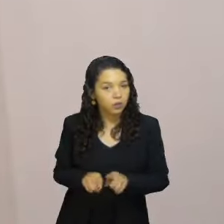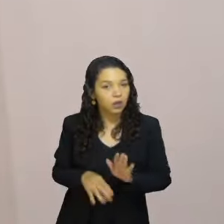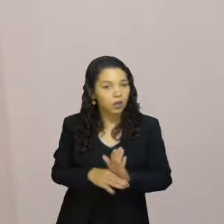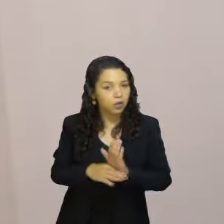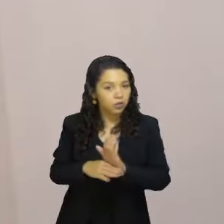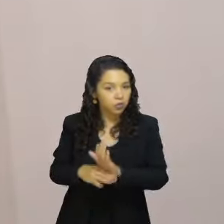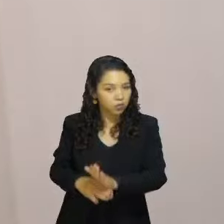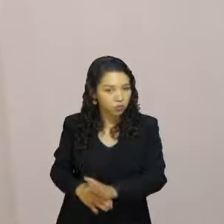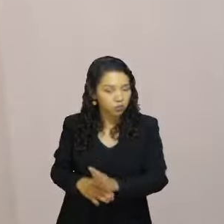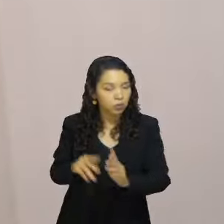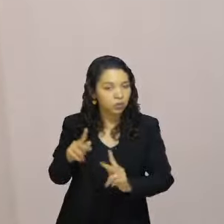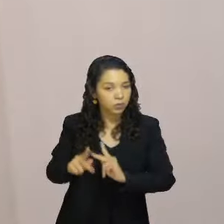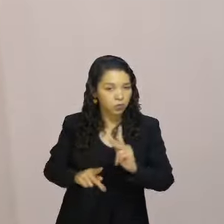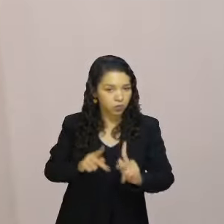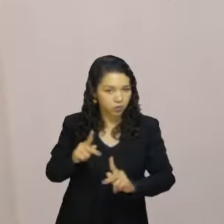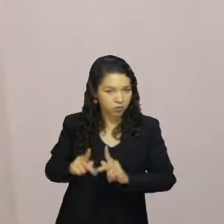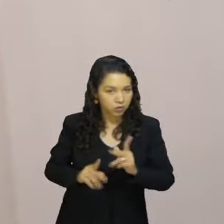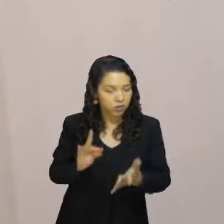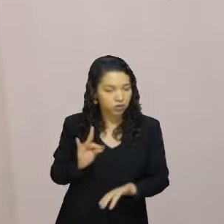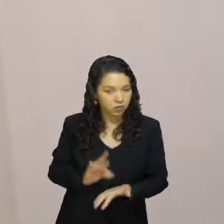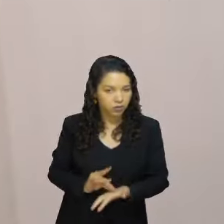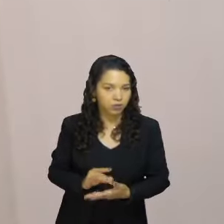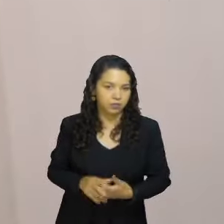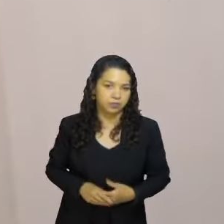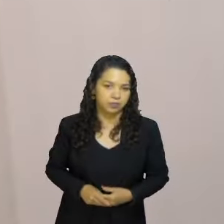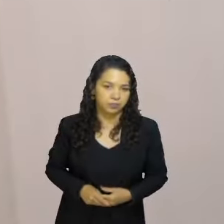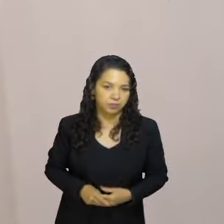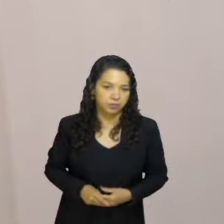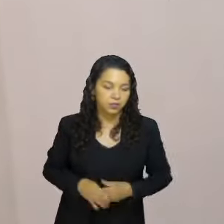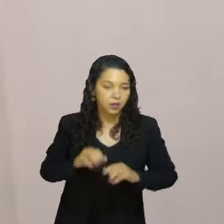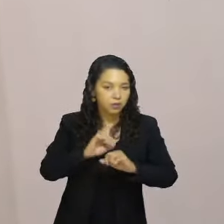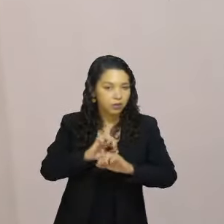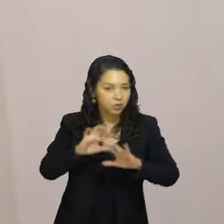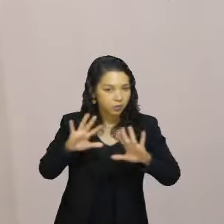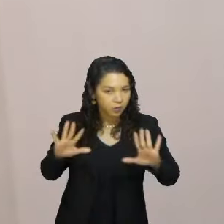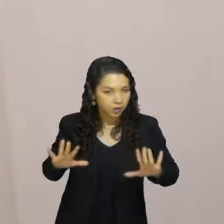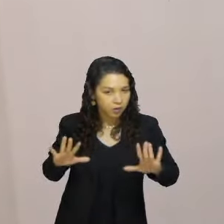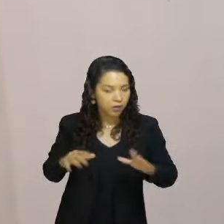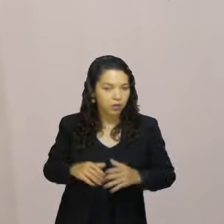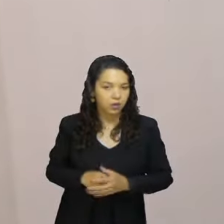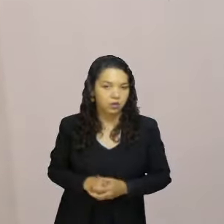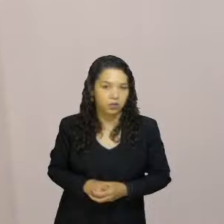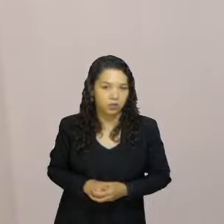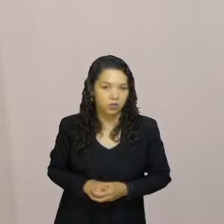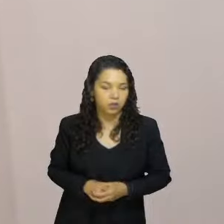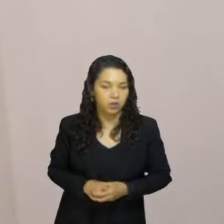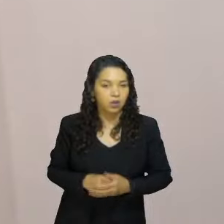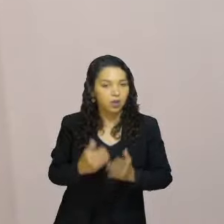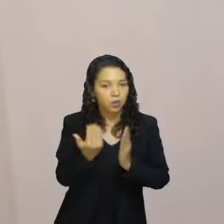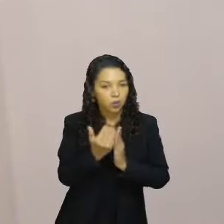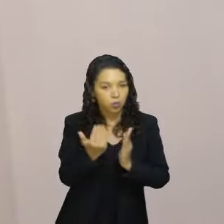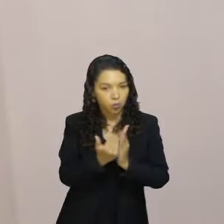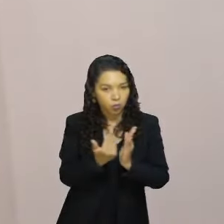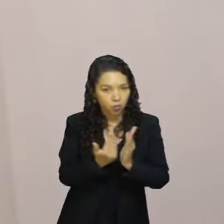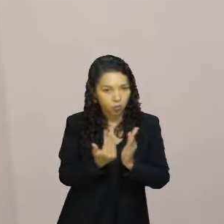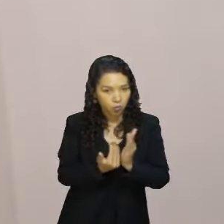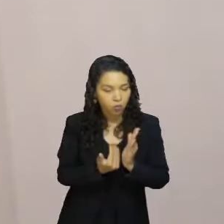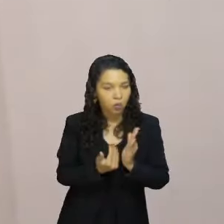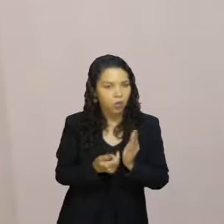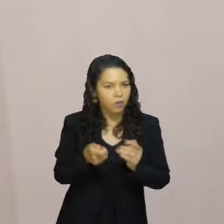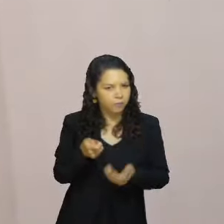a nossa população. Tudo transparente, com critérios rígidos. Não podemos